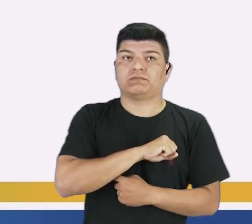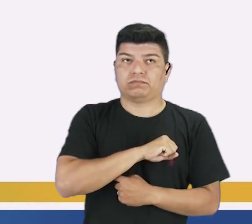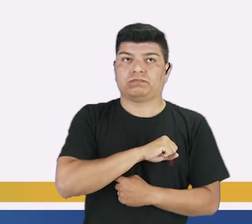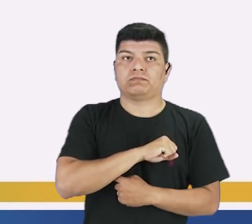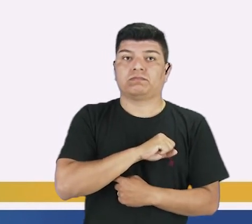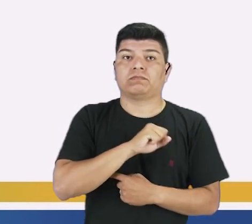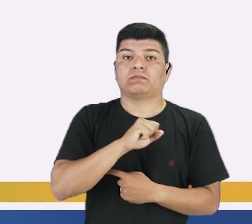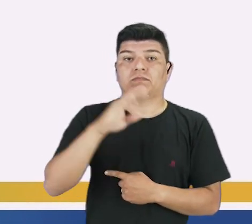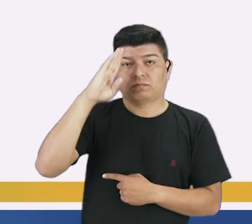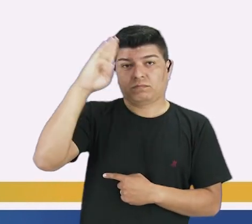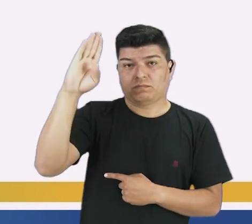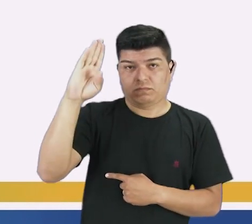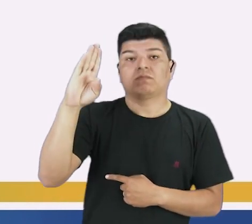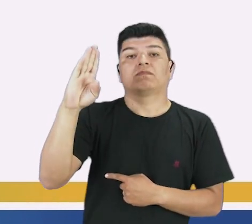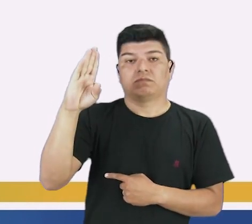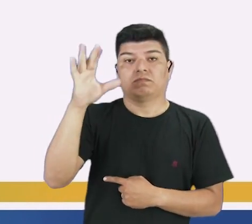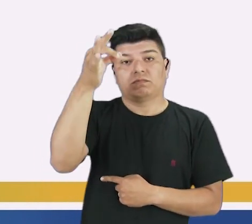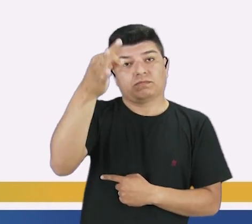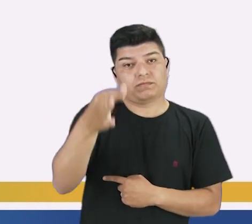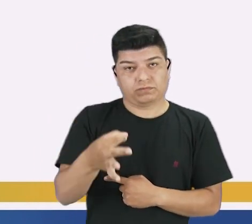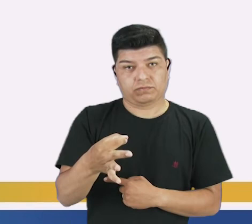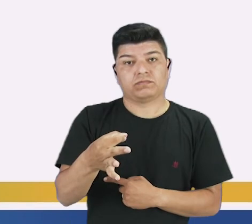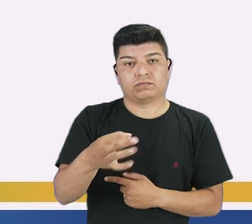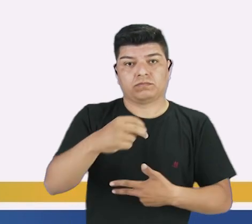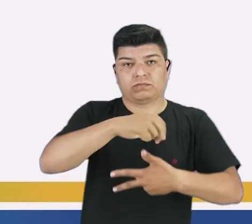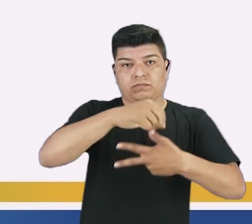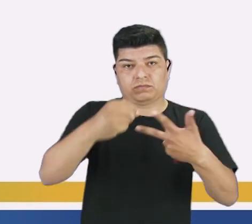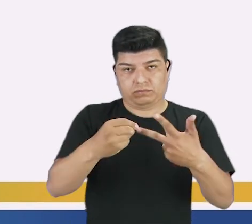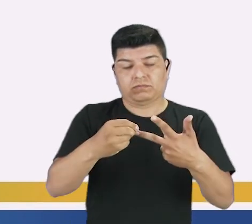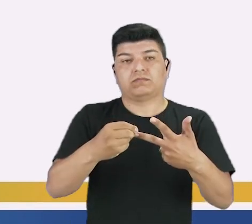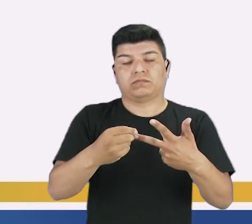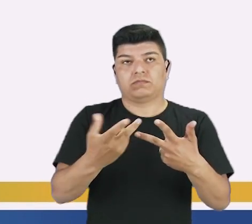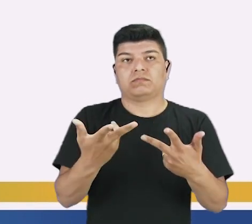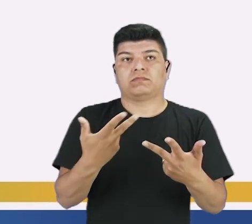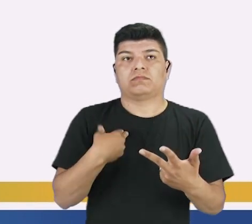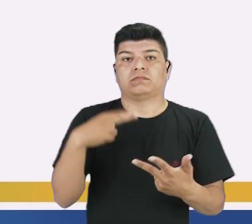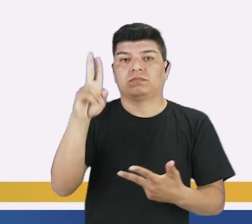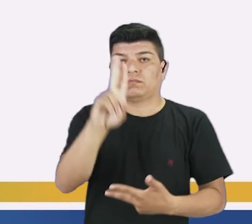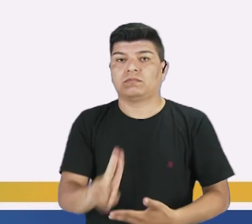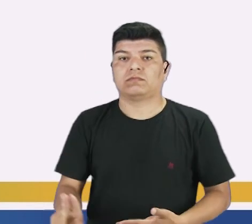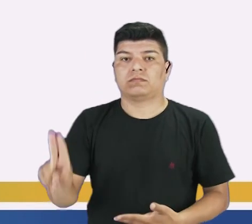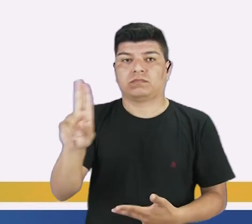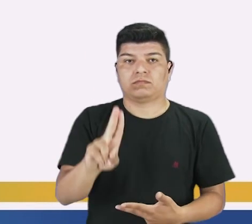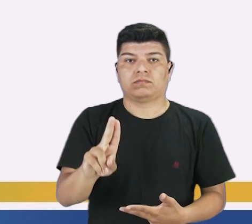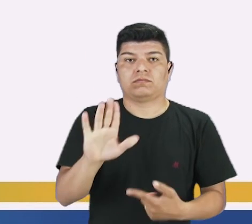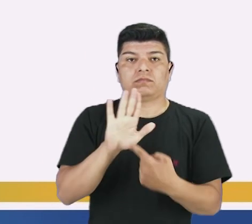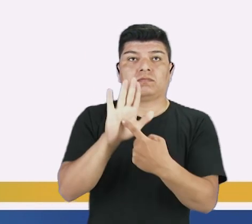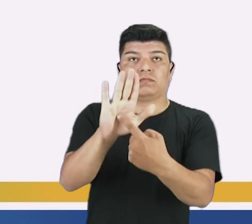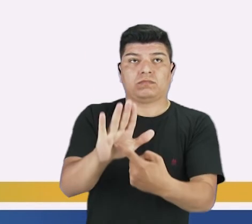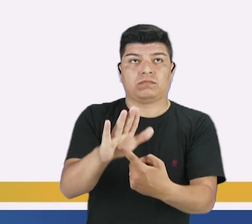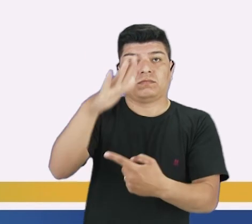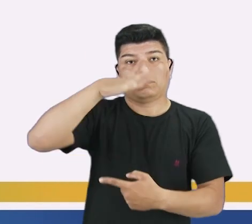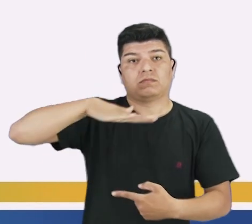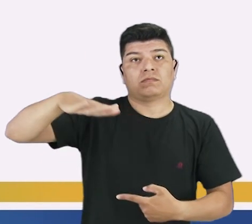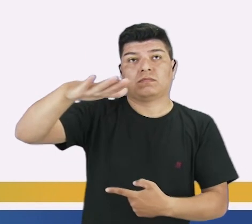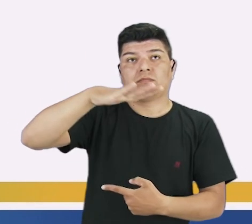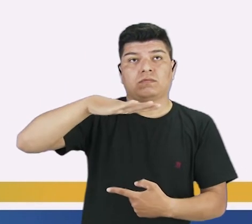as marcações mais corretas e a que caiu nesse vestibular dessa universidade citada lá em cima no